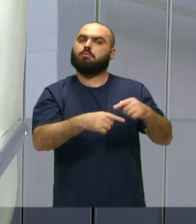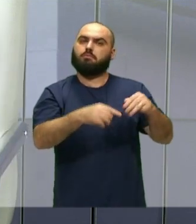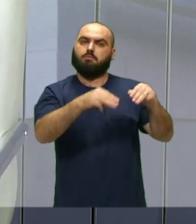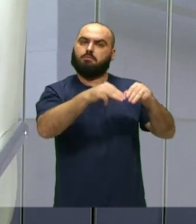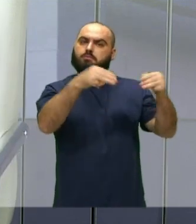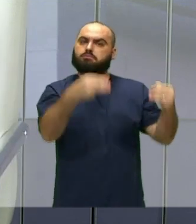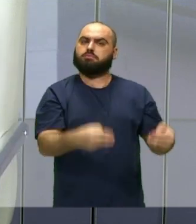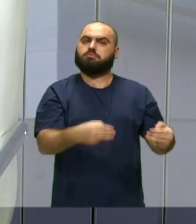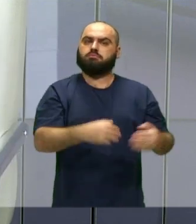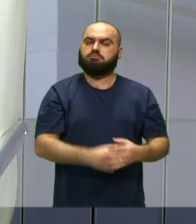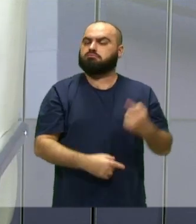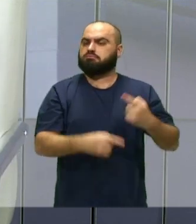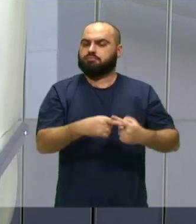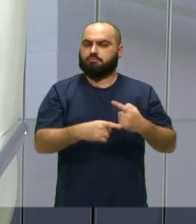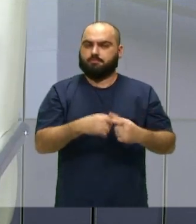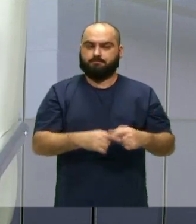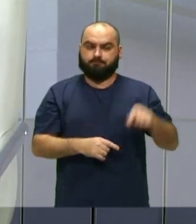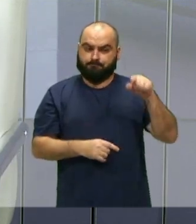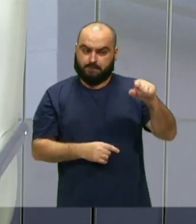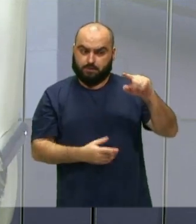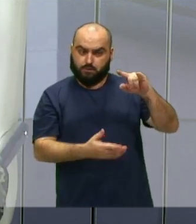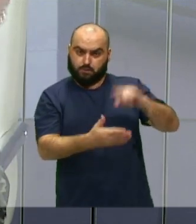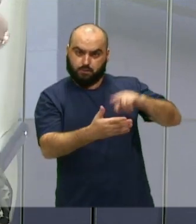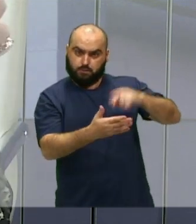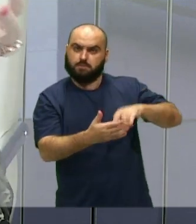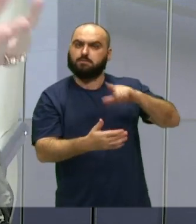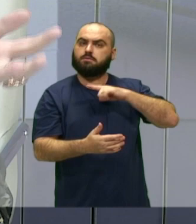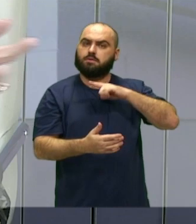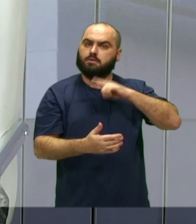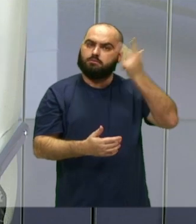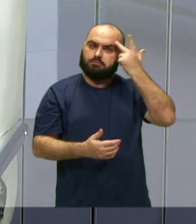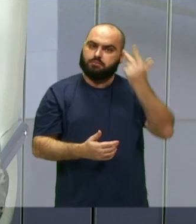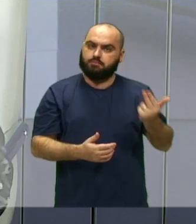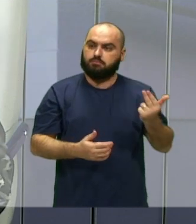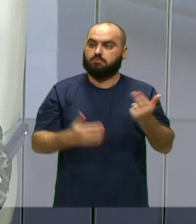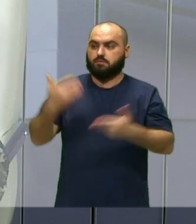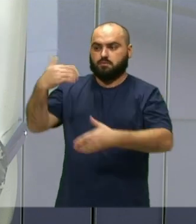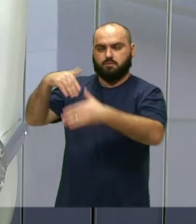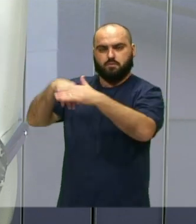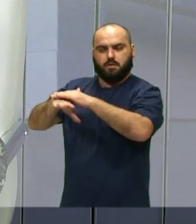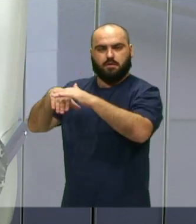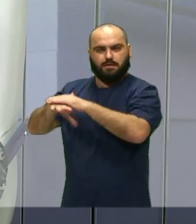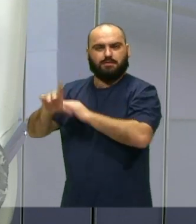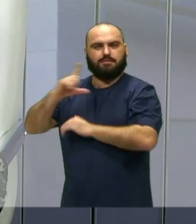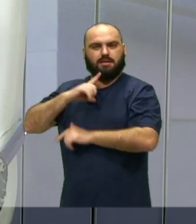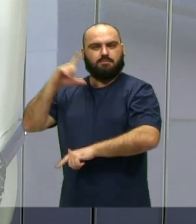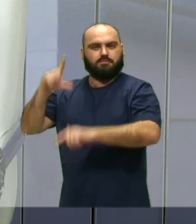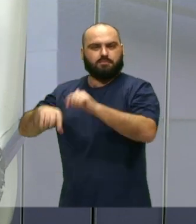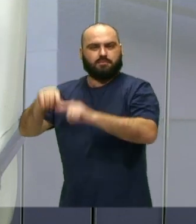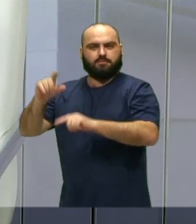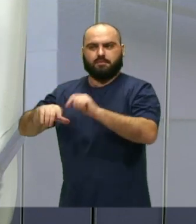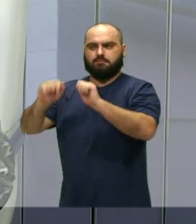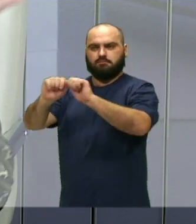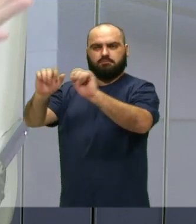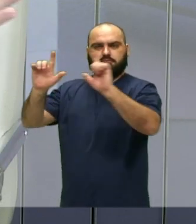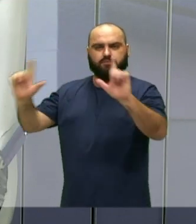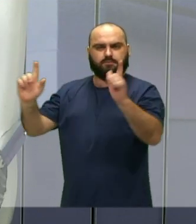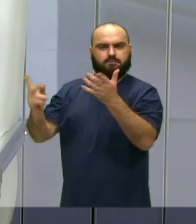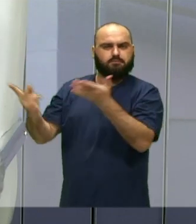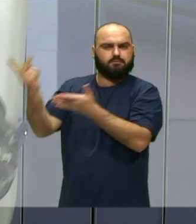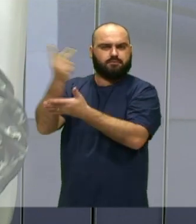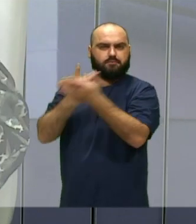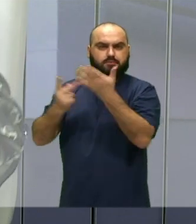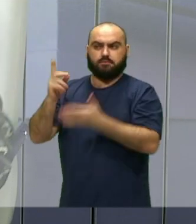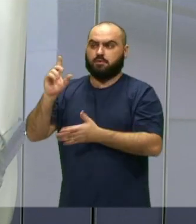os dois, tanto ali na documentação histórica, quanto o acervo que a gente tem de quadros, todos eles